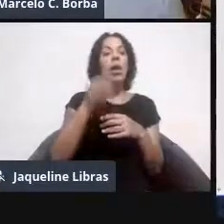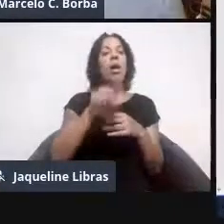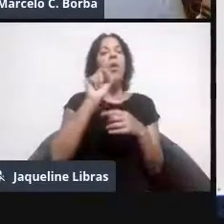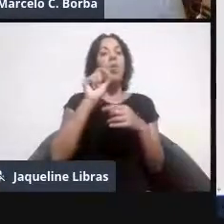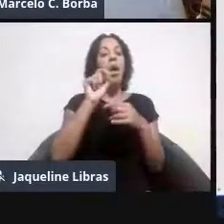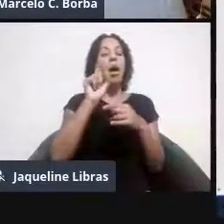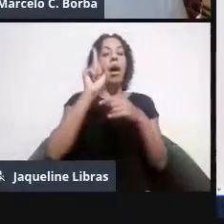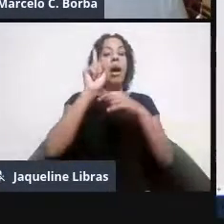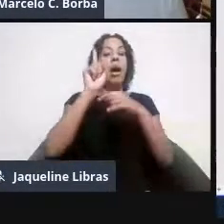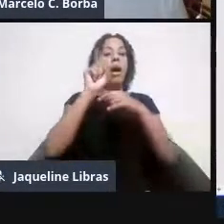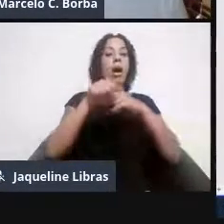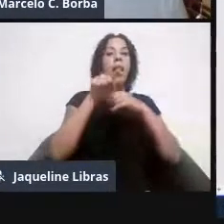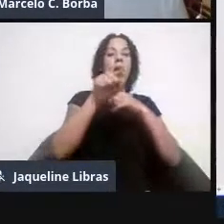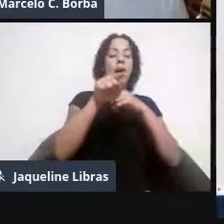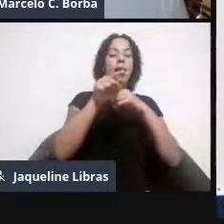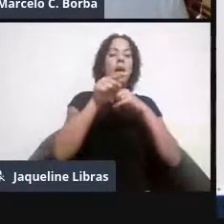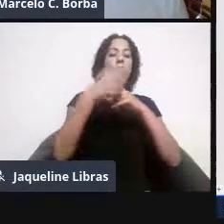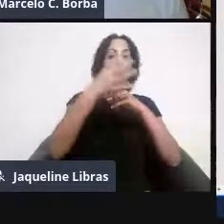da...